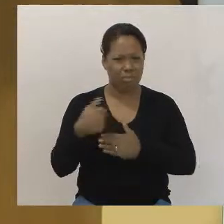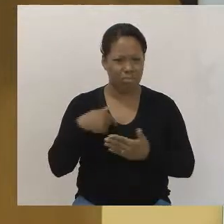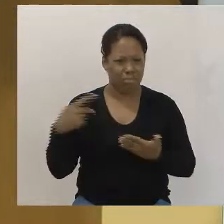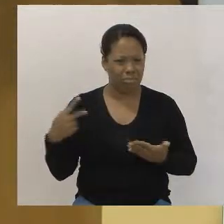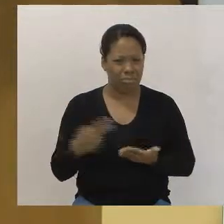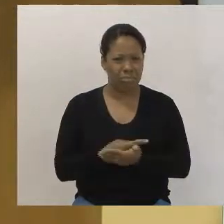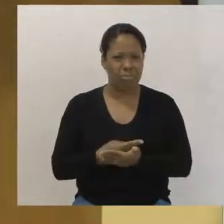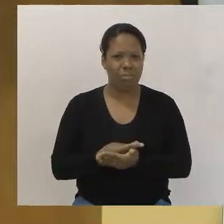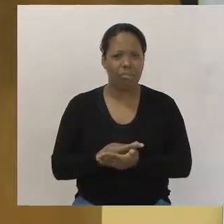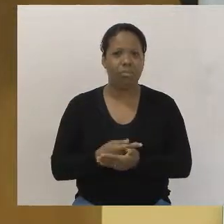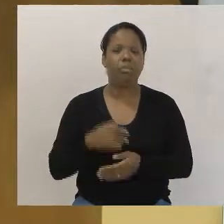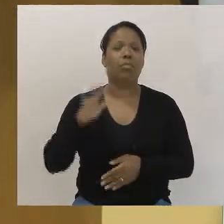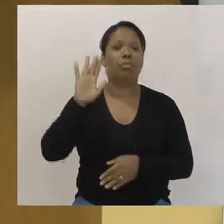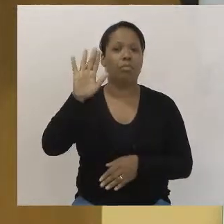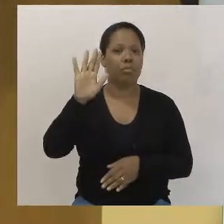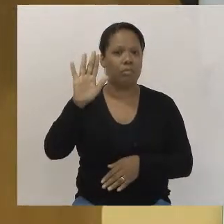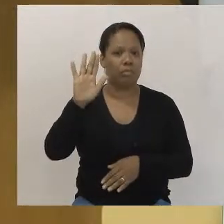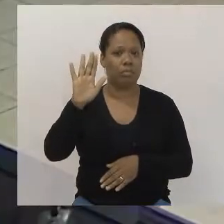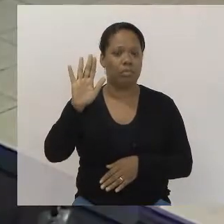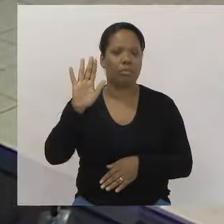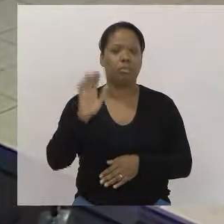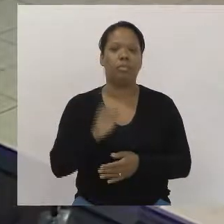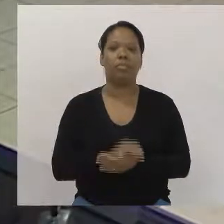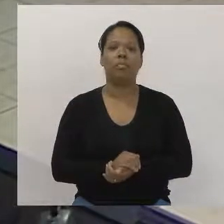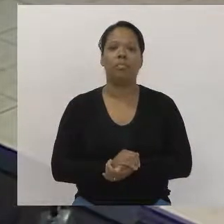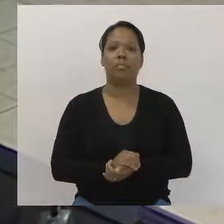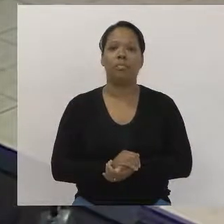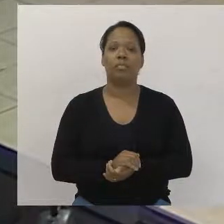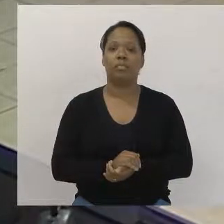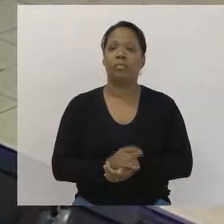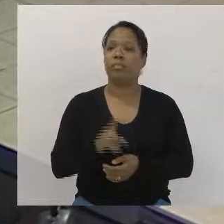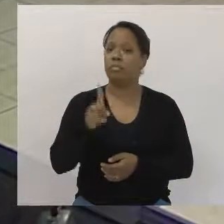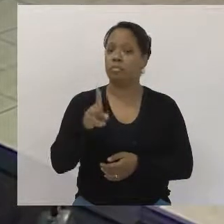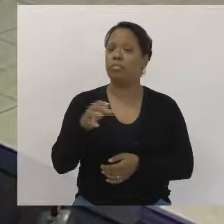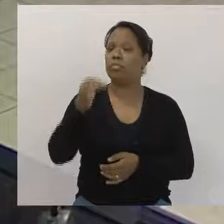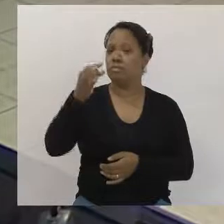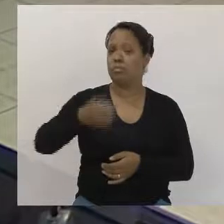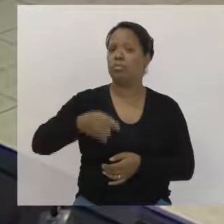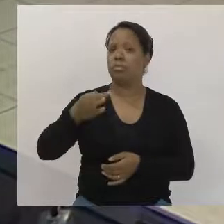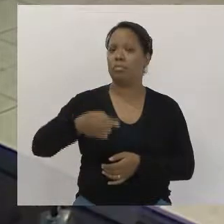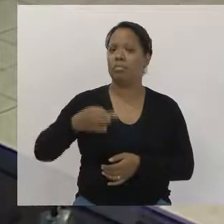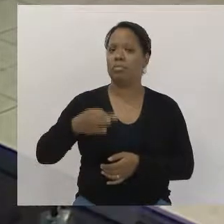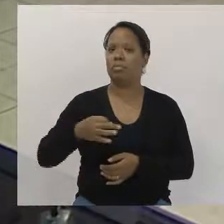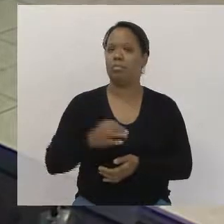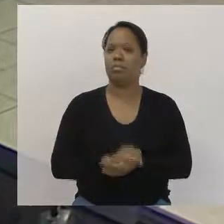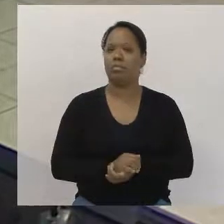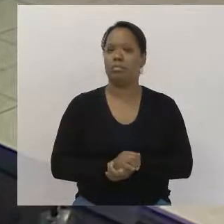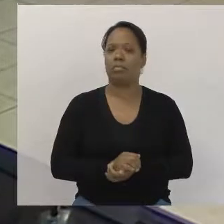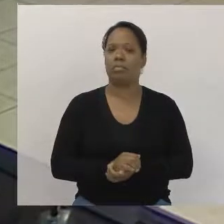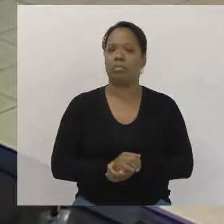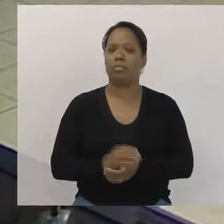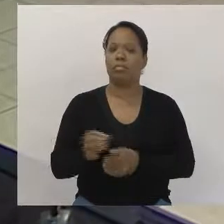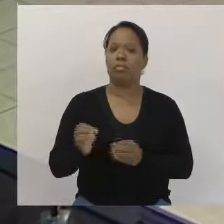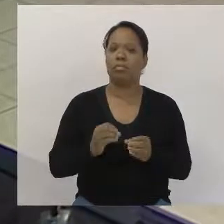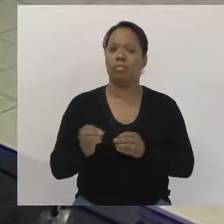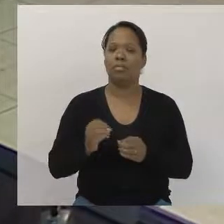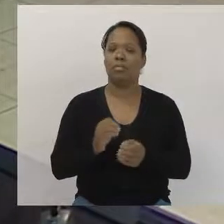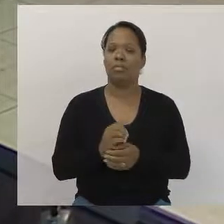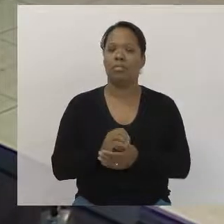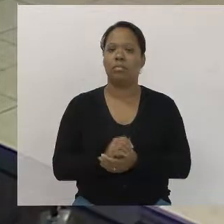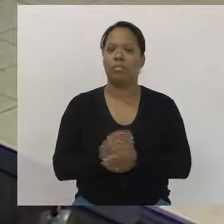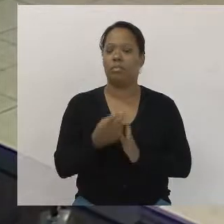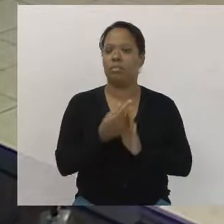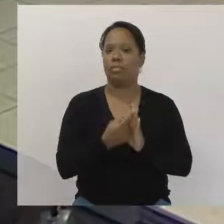o vereador valmir só colaborando vossa excelência tem toda a razão por que essa obra está prevista aqui no